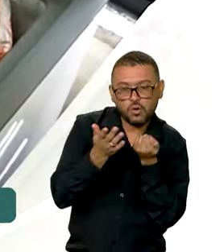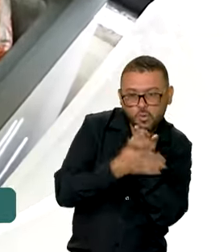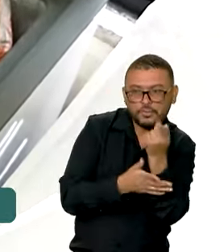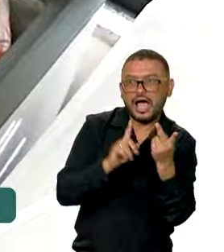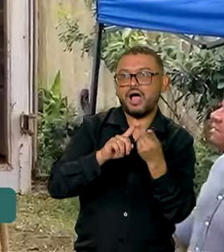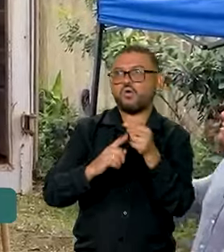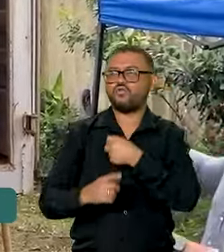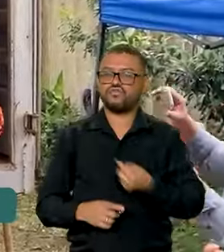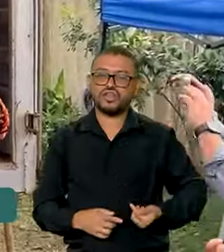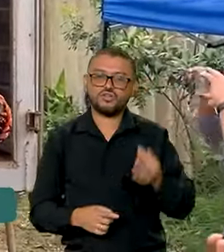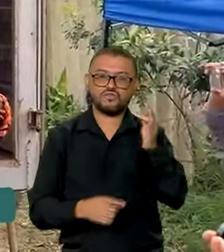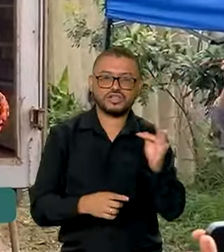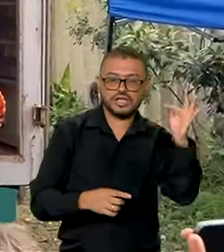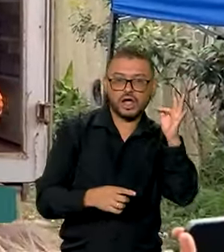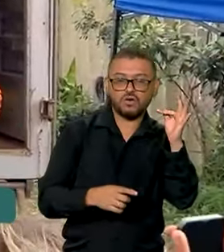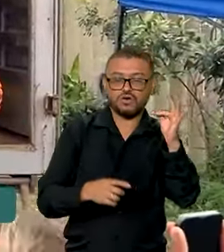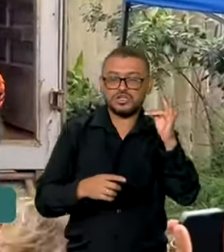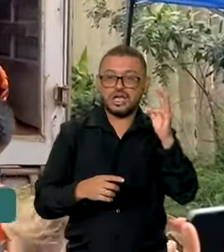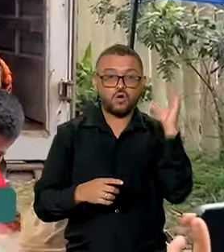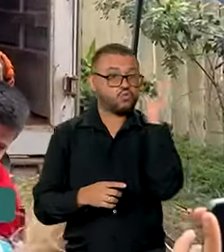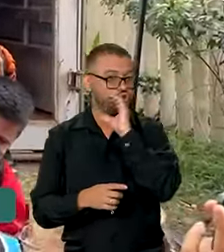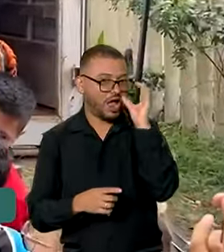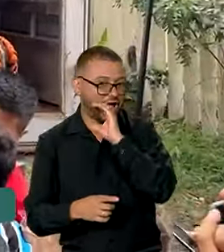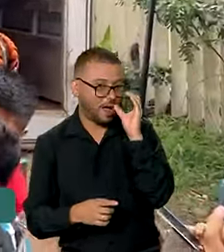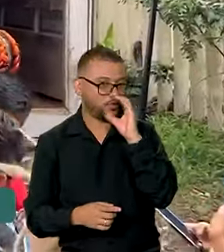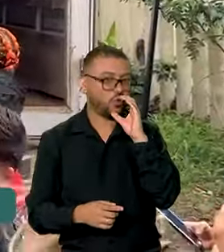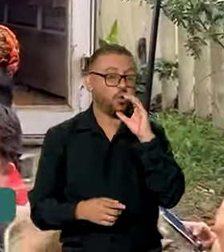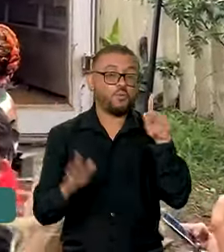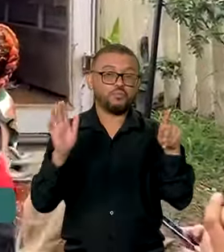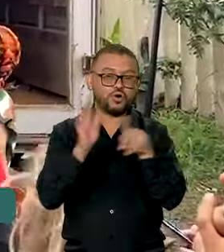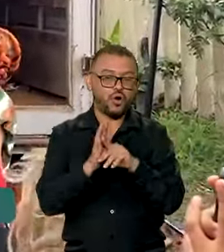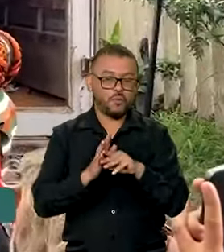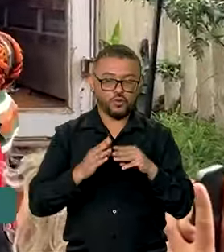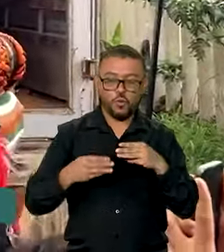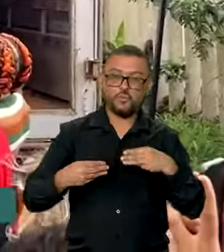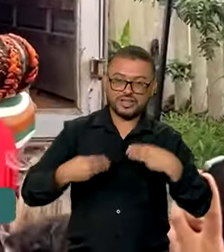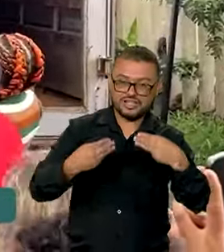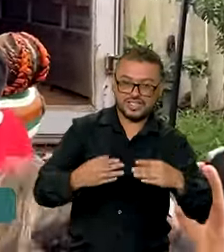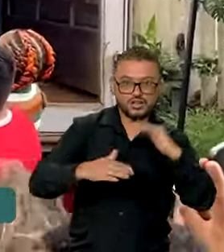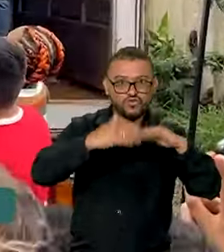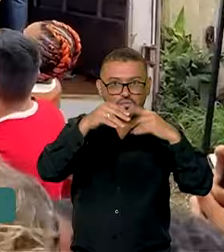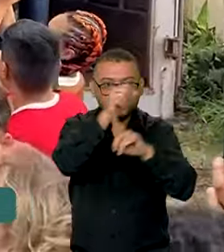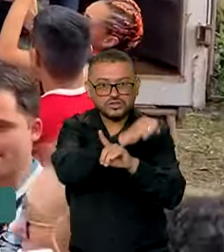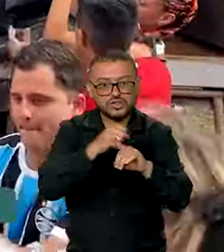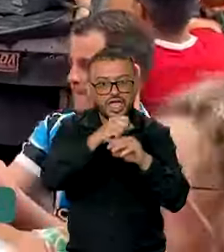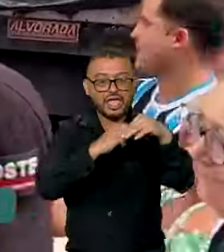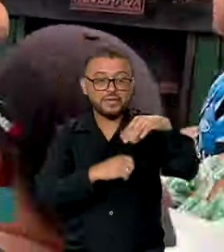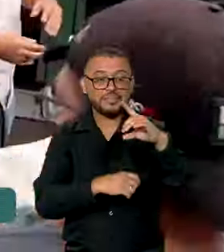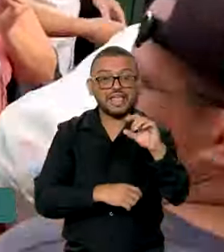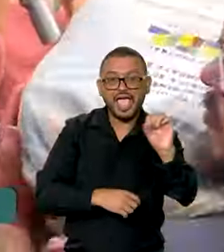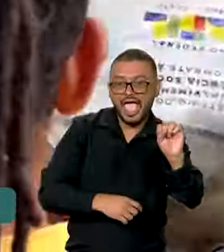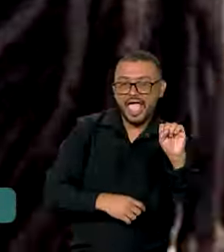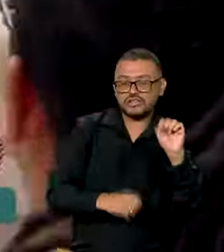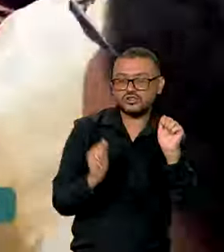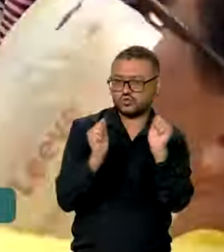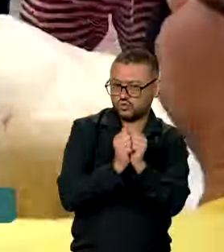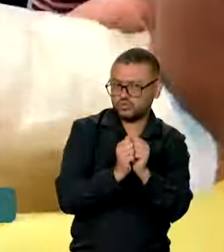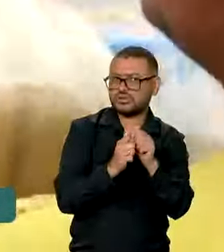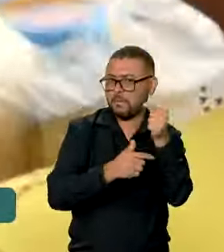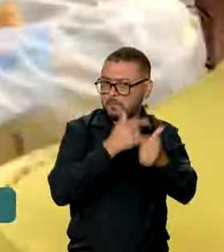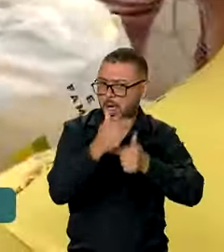federal, outras políticas que estão chegando de forma emergencial, que o próprio Ministério do Desenvolvimento Social e a Conab estão coordenando, né?